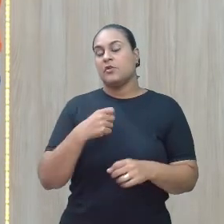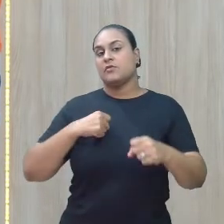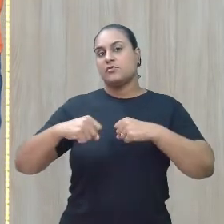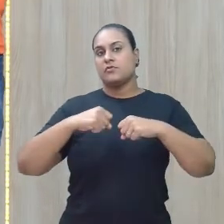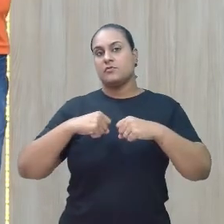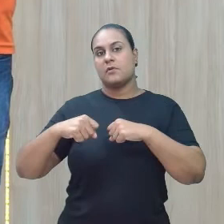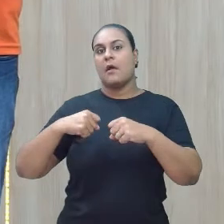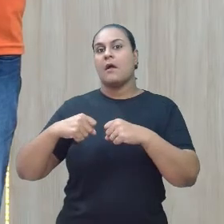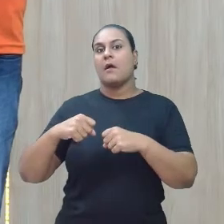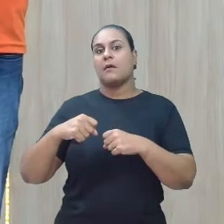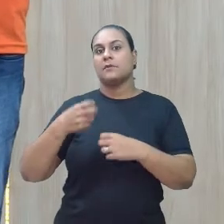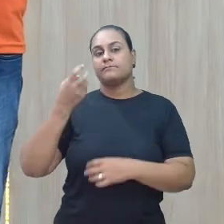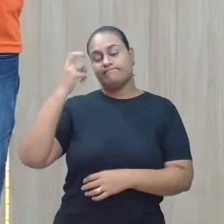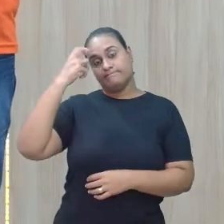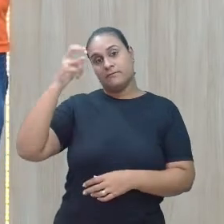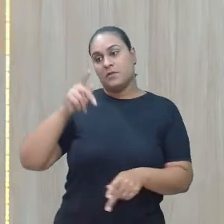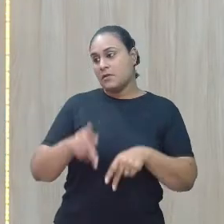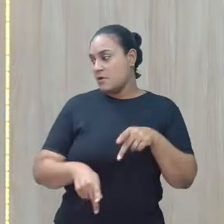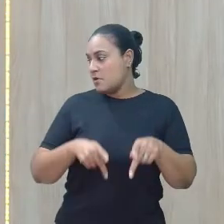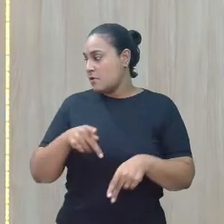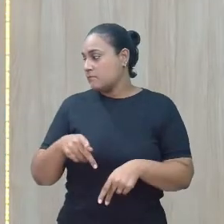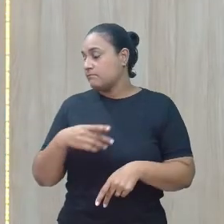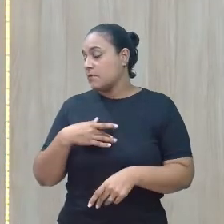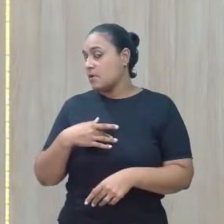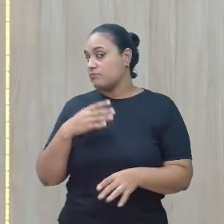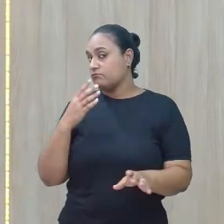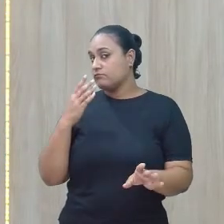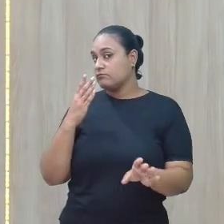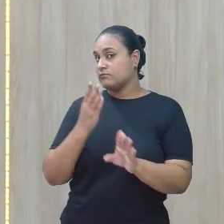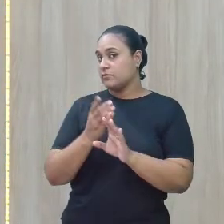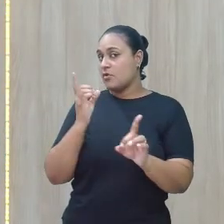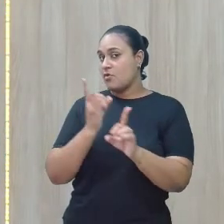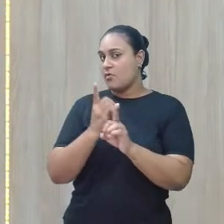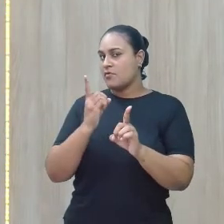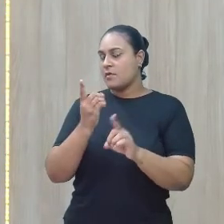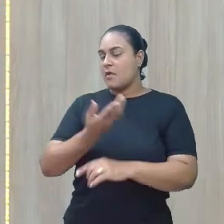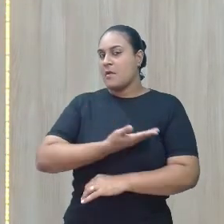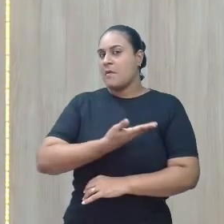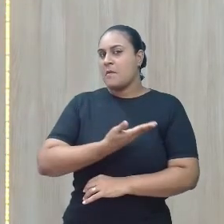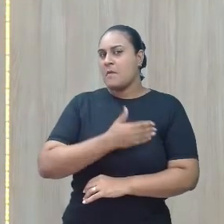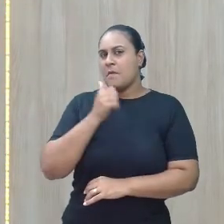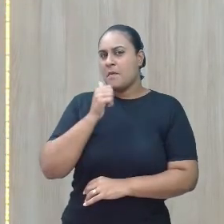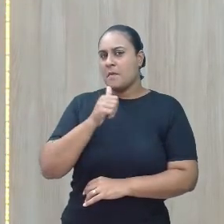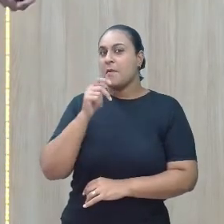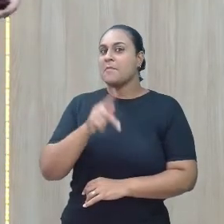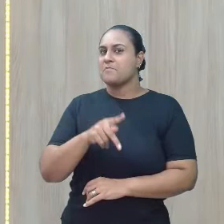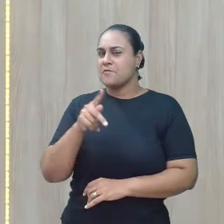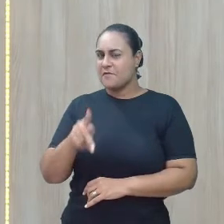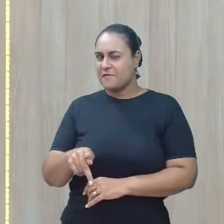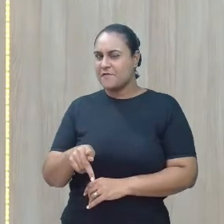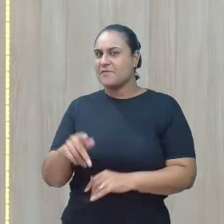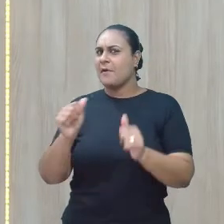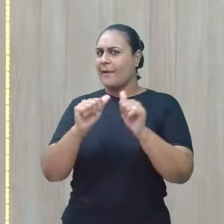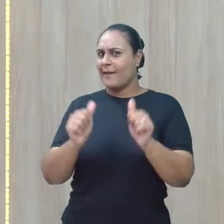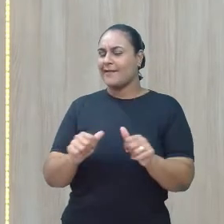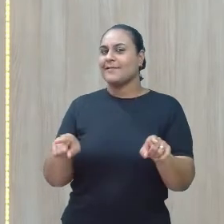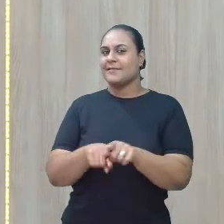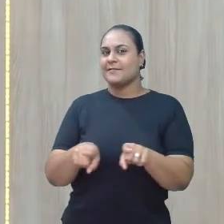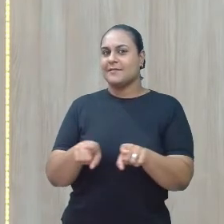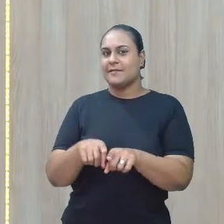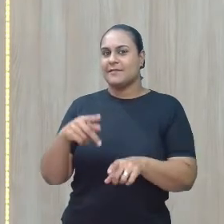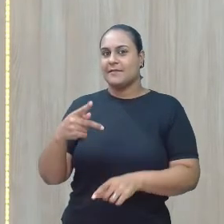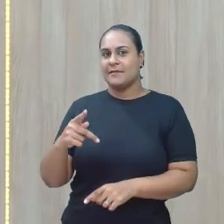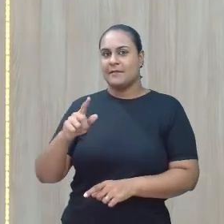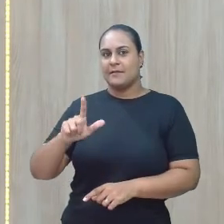cultura popular, eu encontrei um colega, né, que é também um professor e artista, o professor